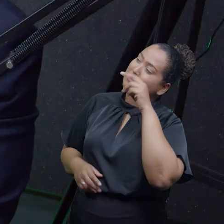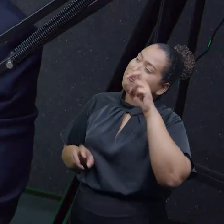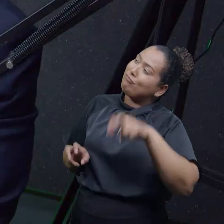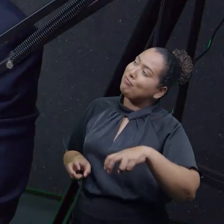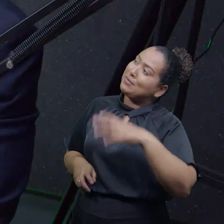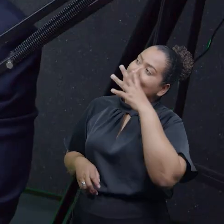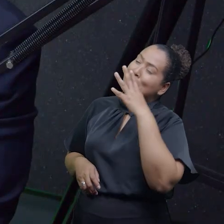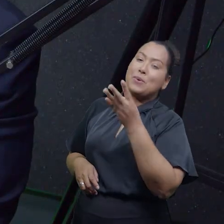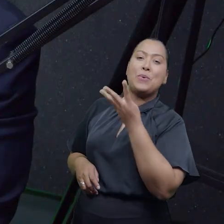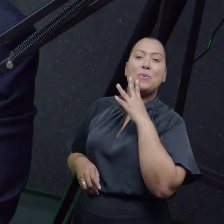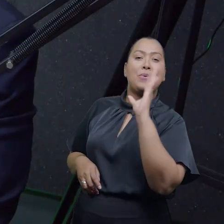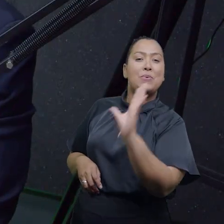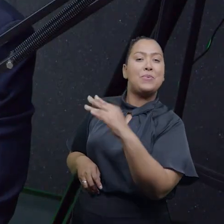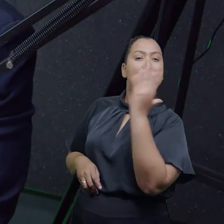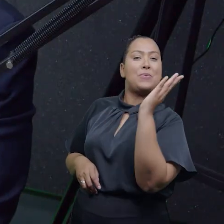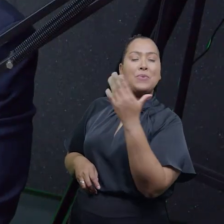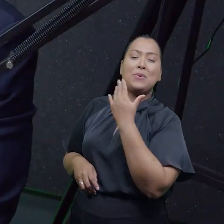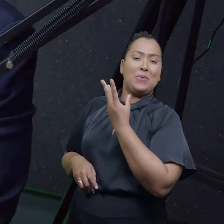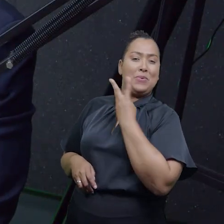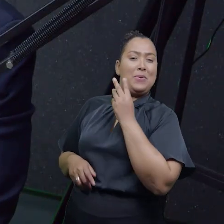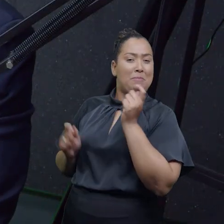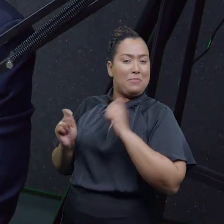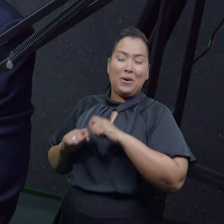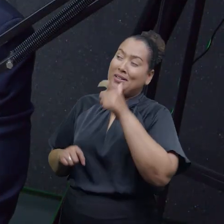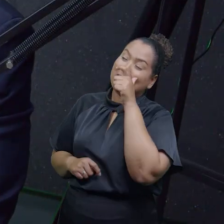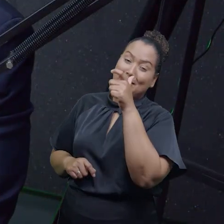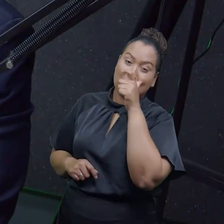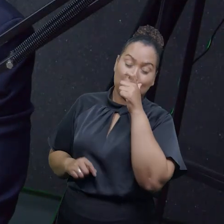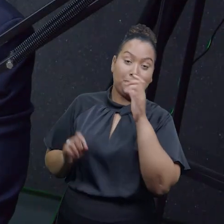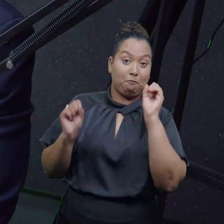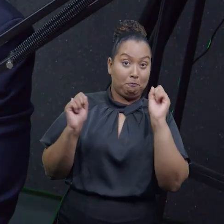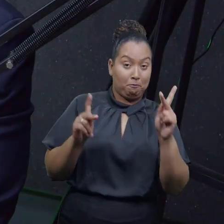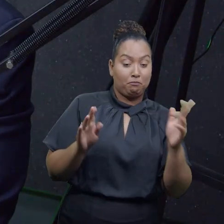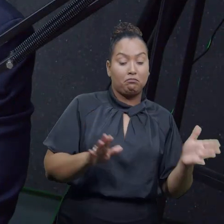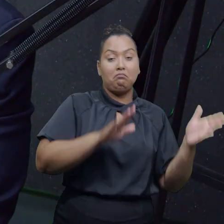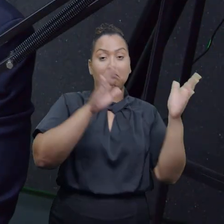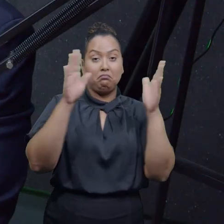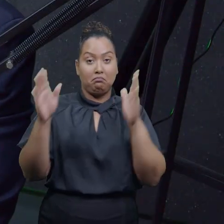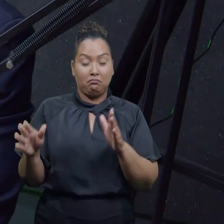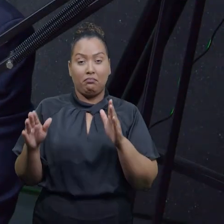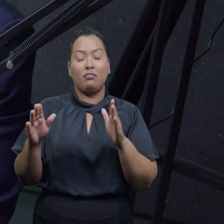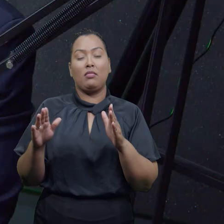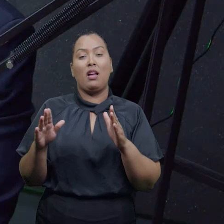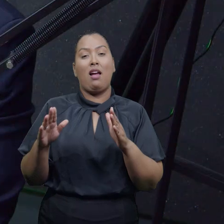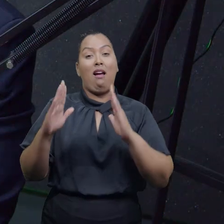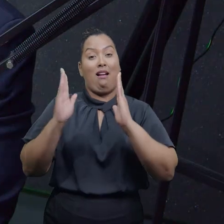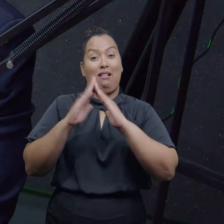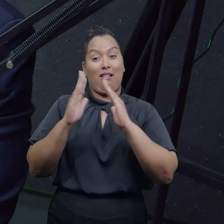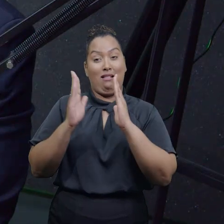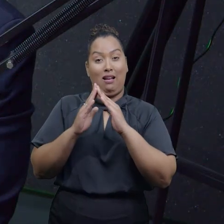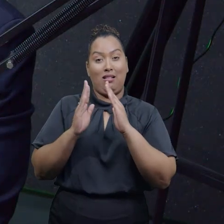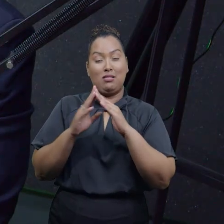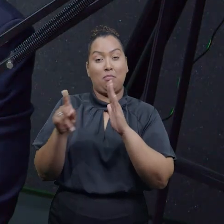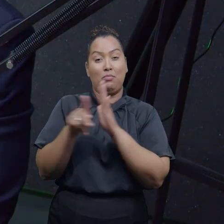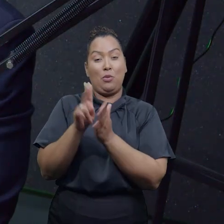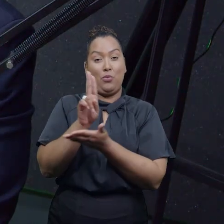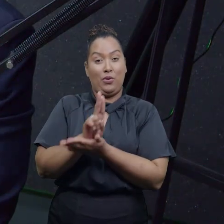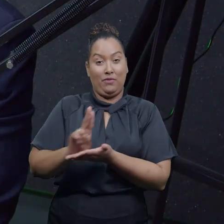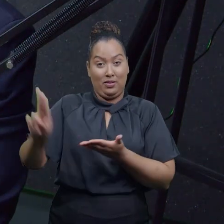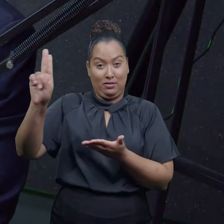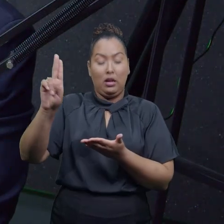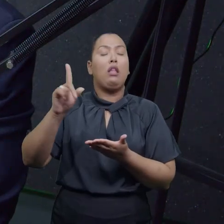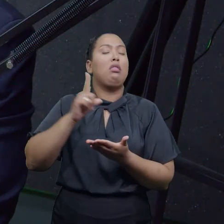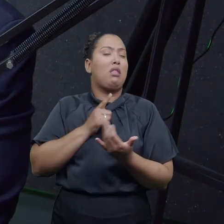assistir televisão, se atualizar, enfim, um mínimo de lazer. E a CAC 2 no setor universitário funciona da